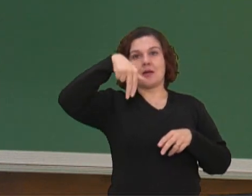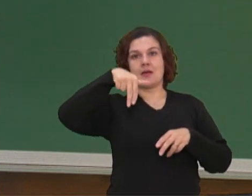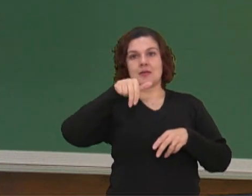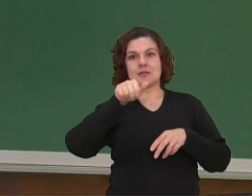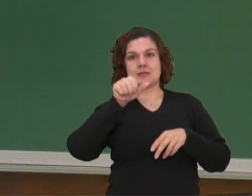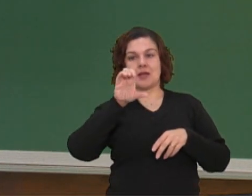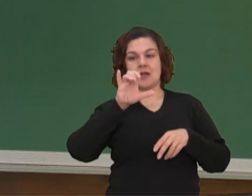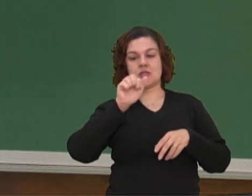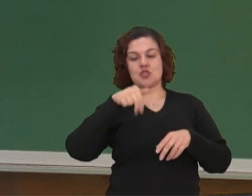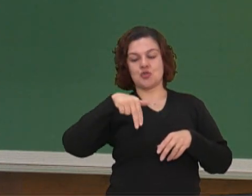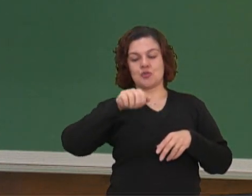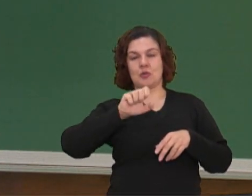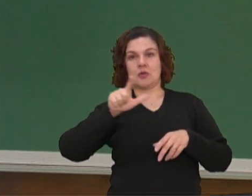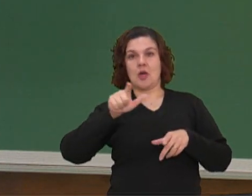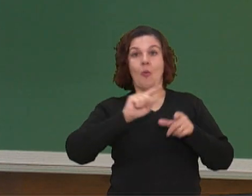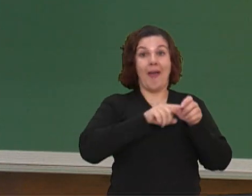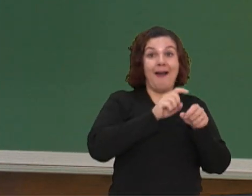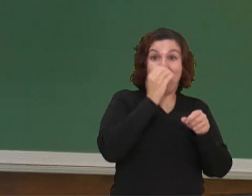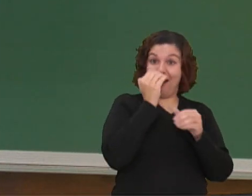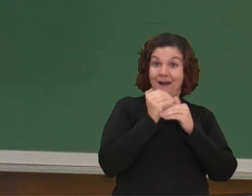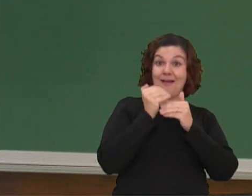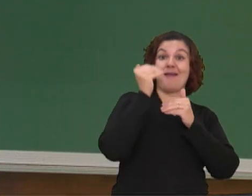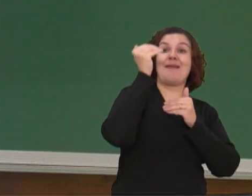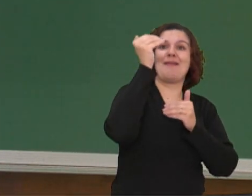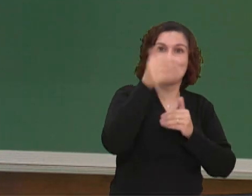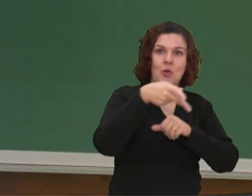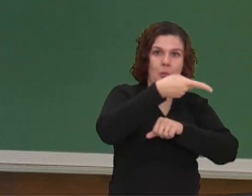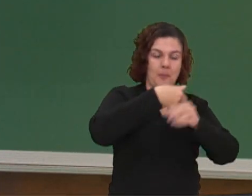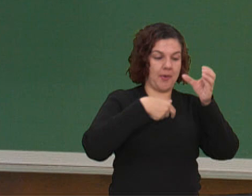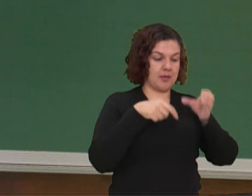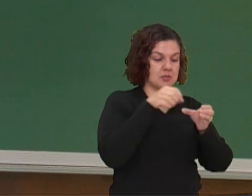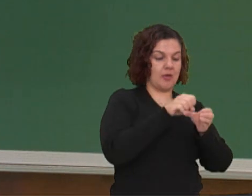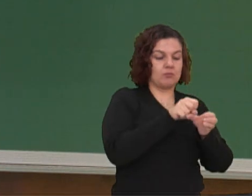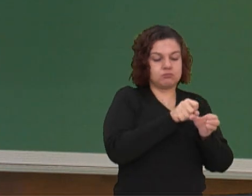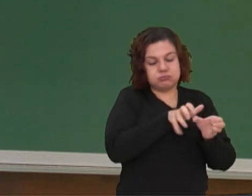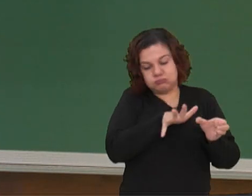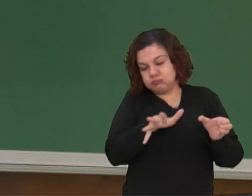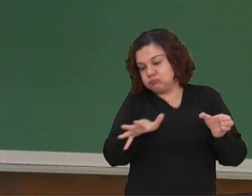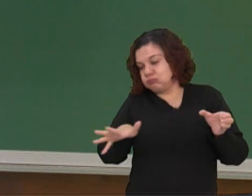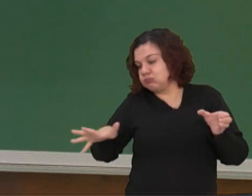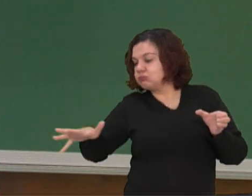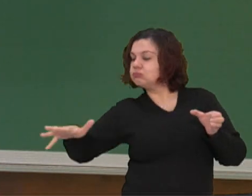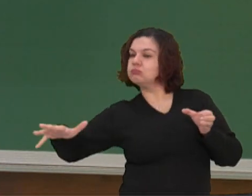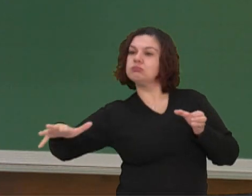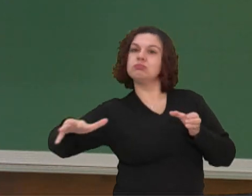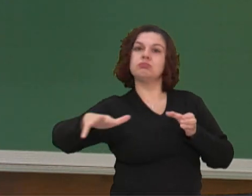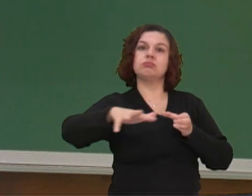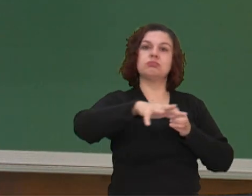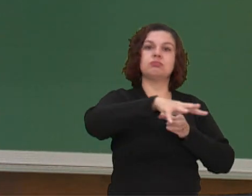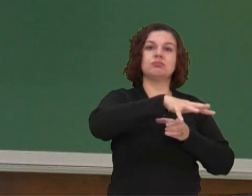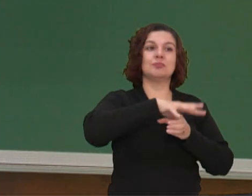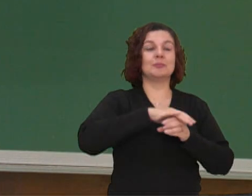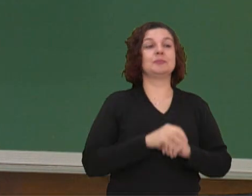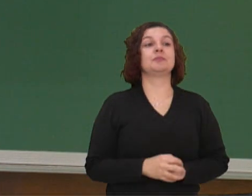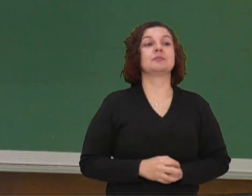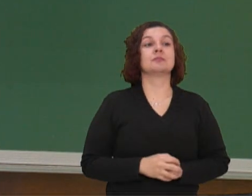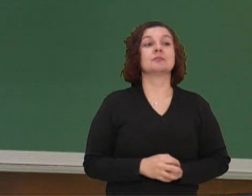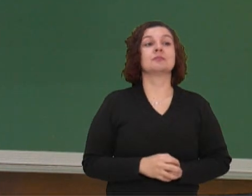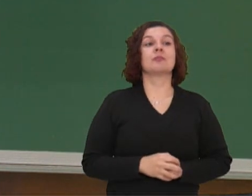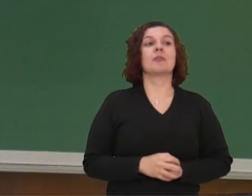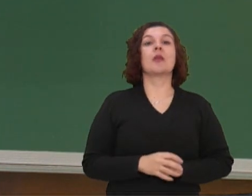suas fronteiras, para além do seu país de origem. Elas estão em todas as partes, né? E aí nós vamos ter o